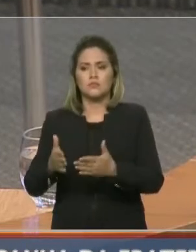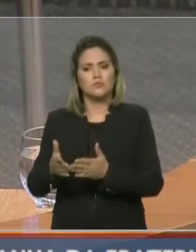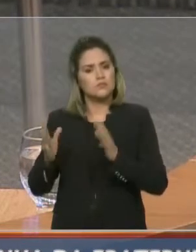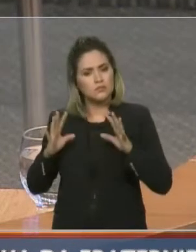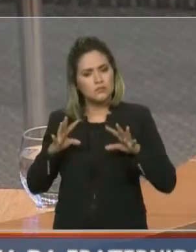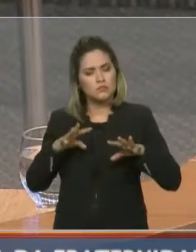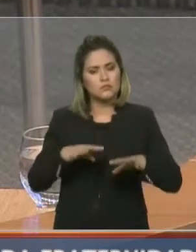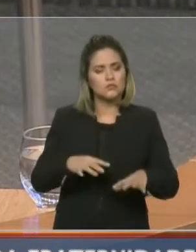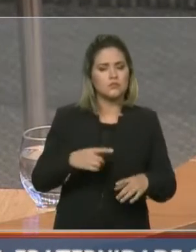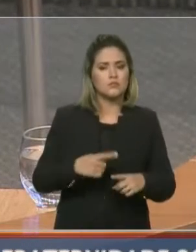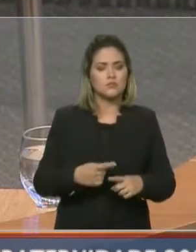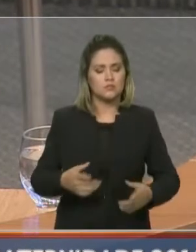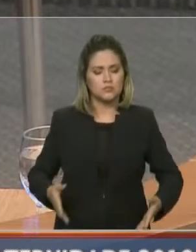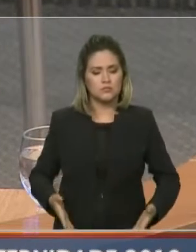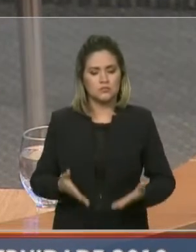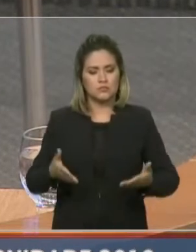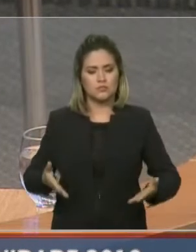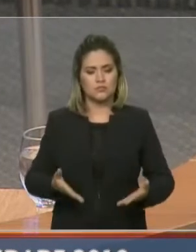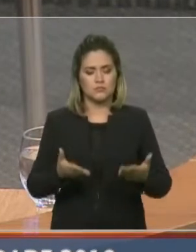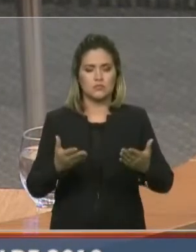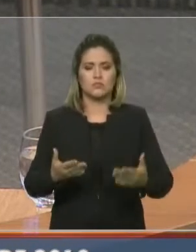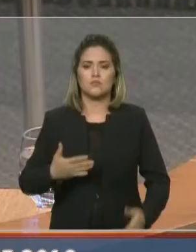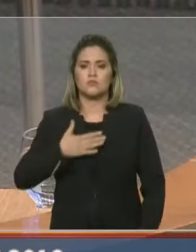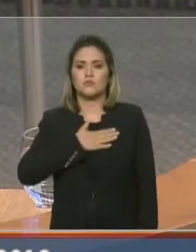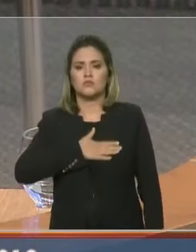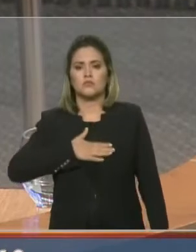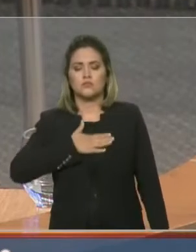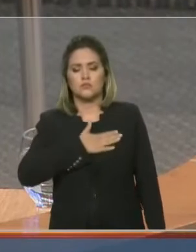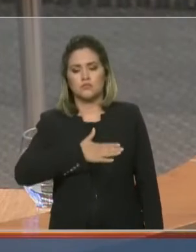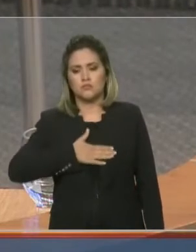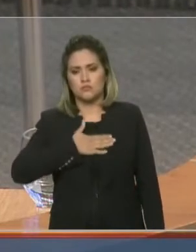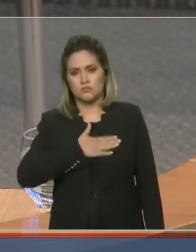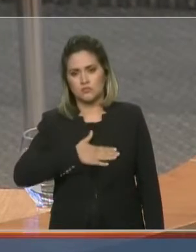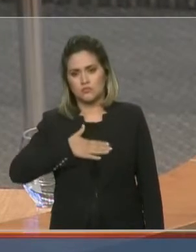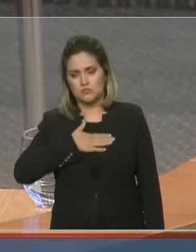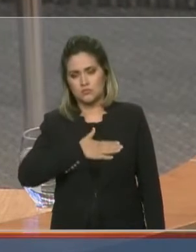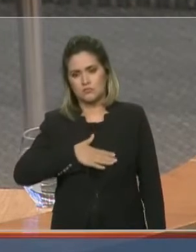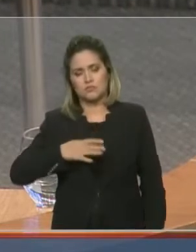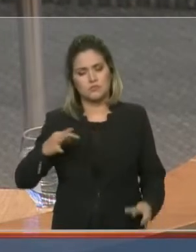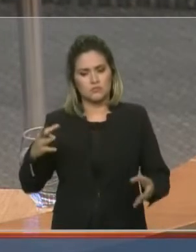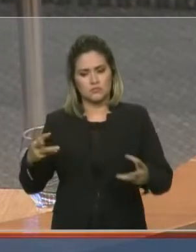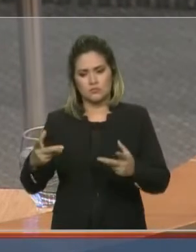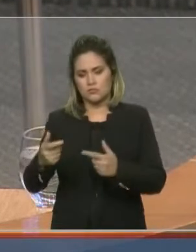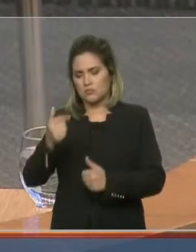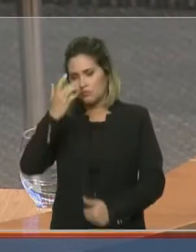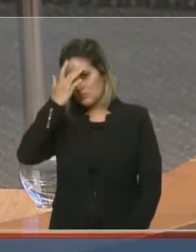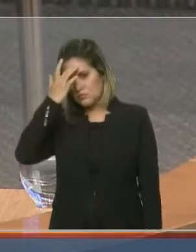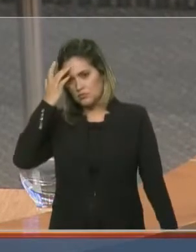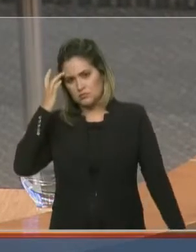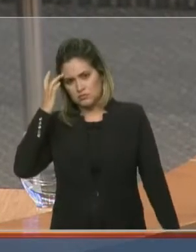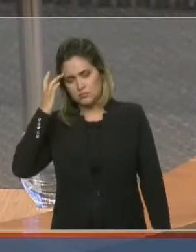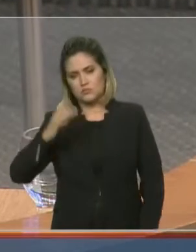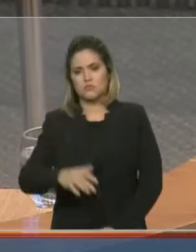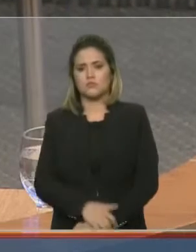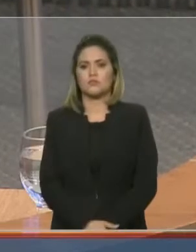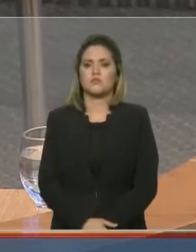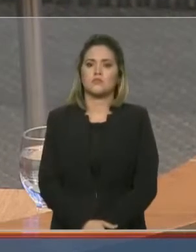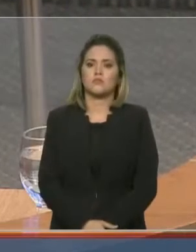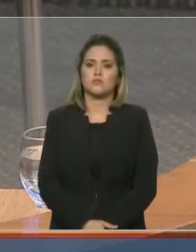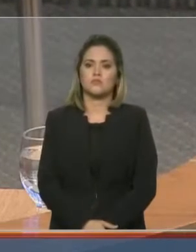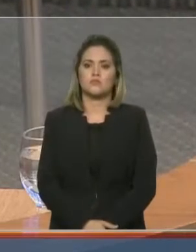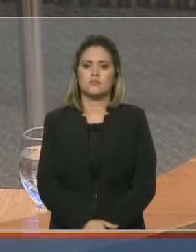verdadeira felicidade dos homens e de todos os povos. seguindo